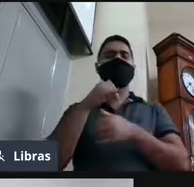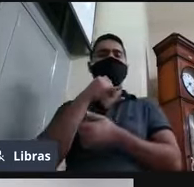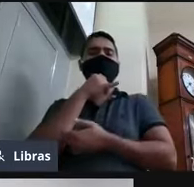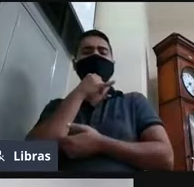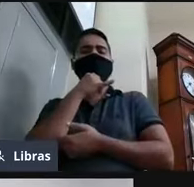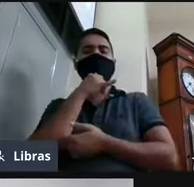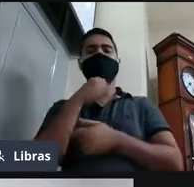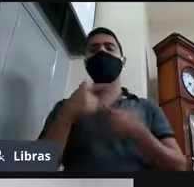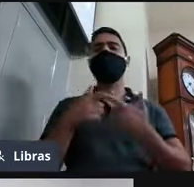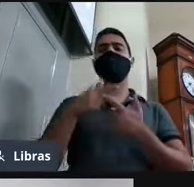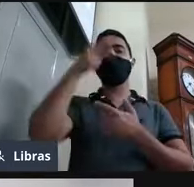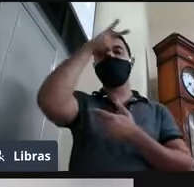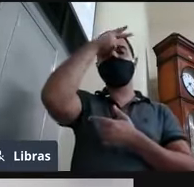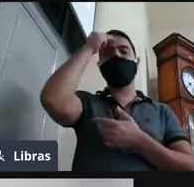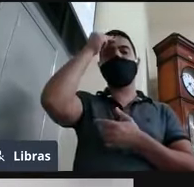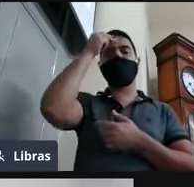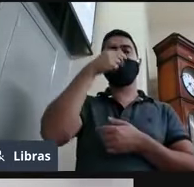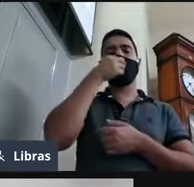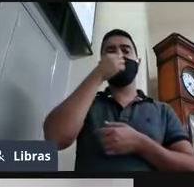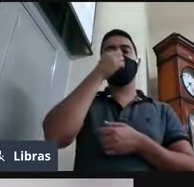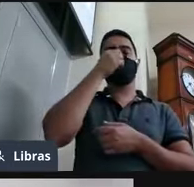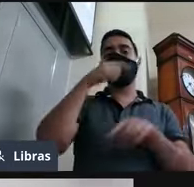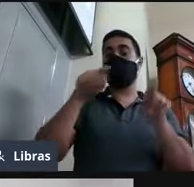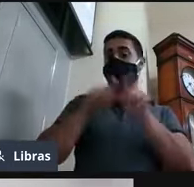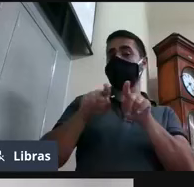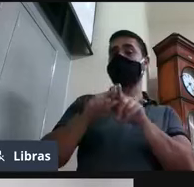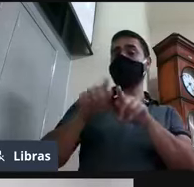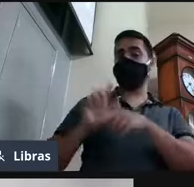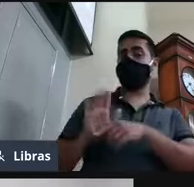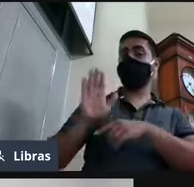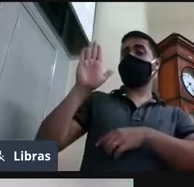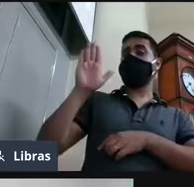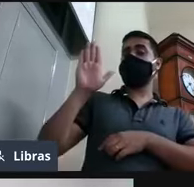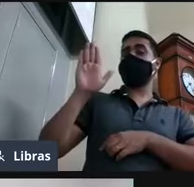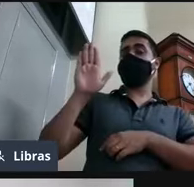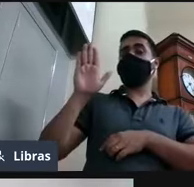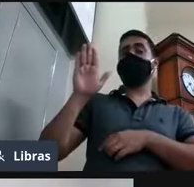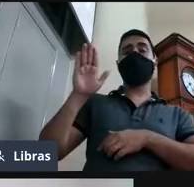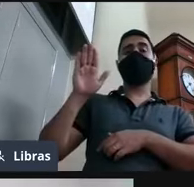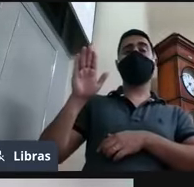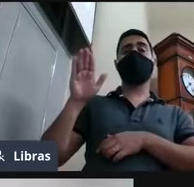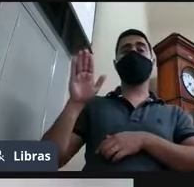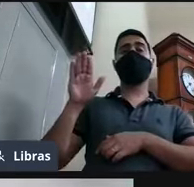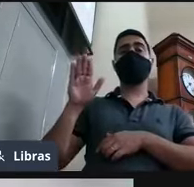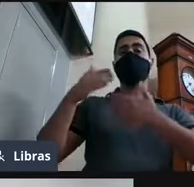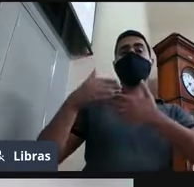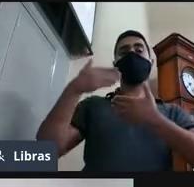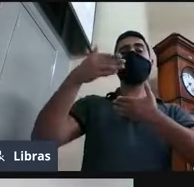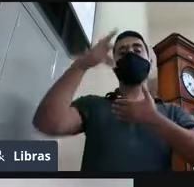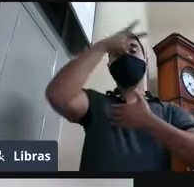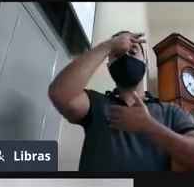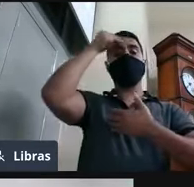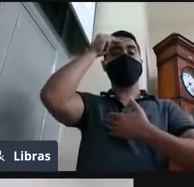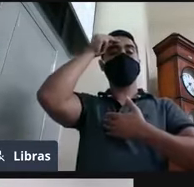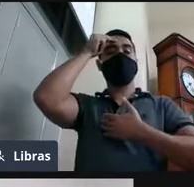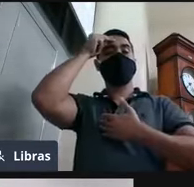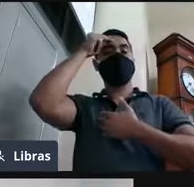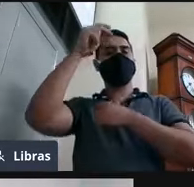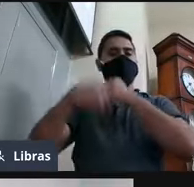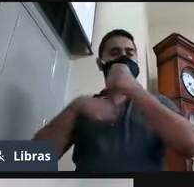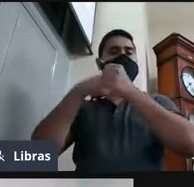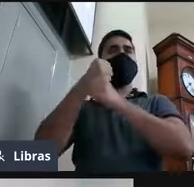prefeito municipal, ele é um candidato, novamente, a estar à frente da prefeitura.